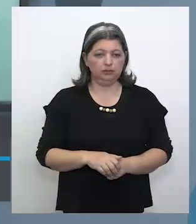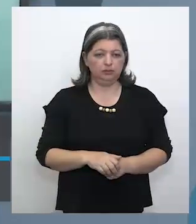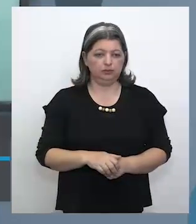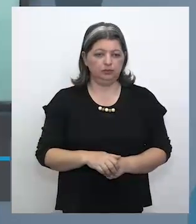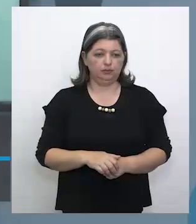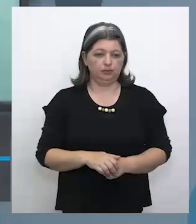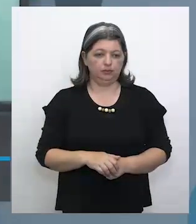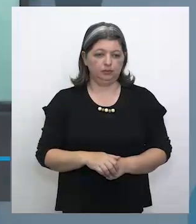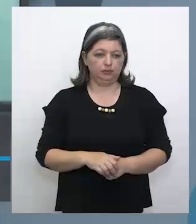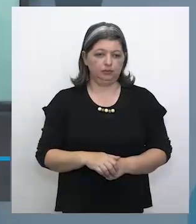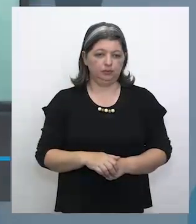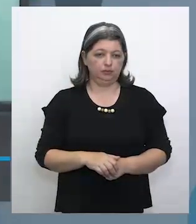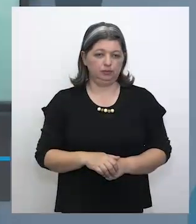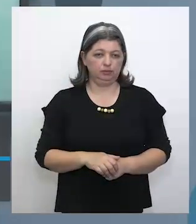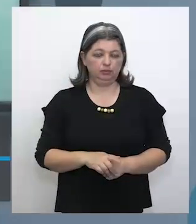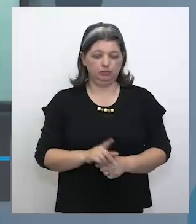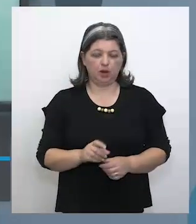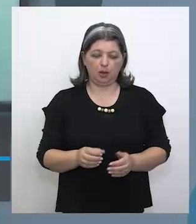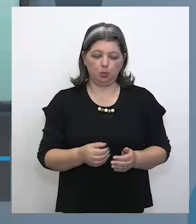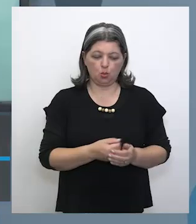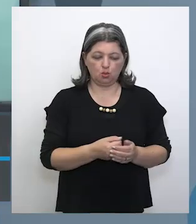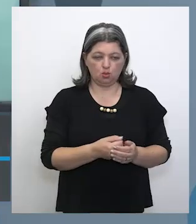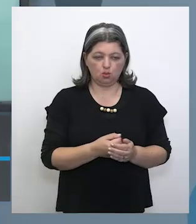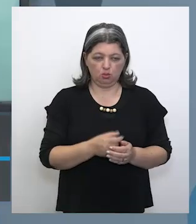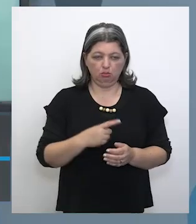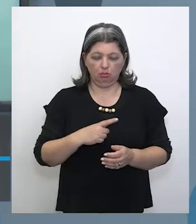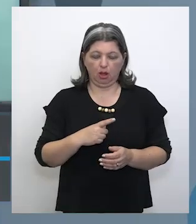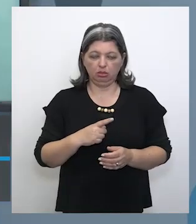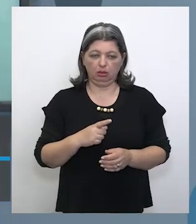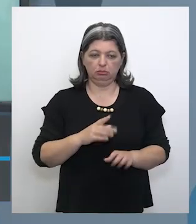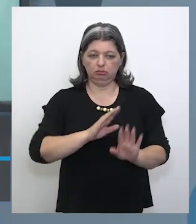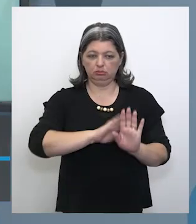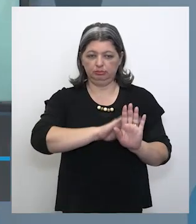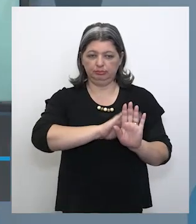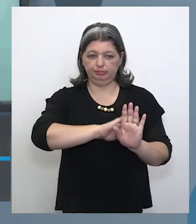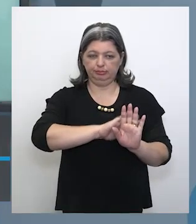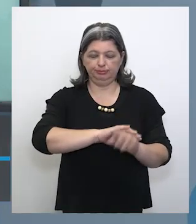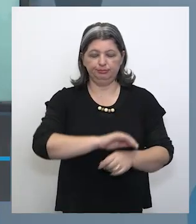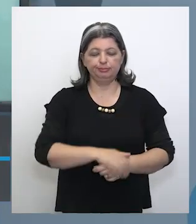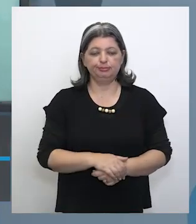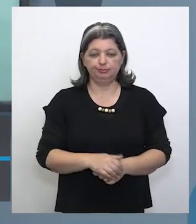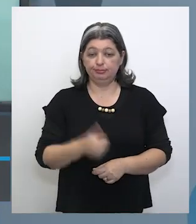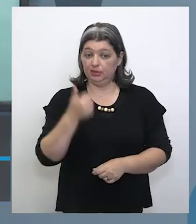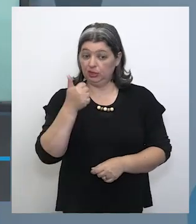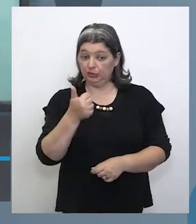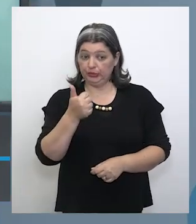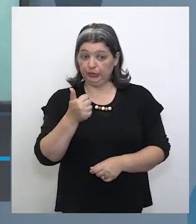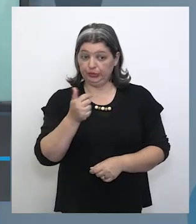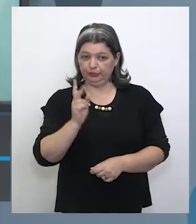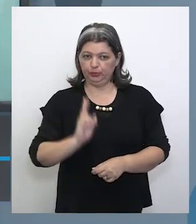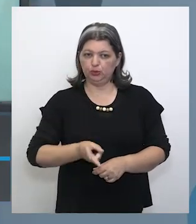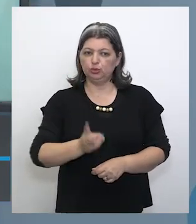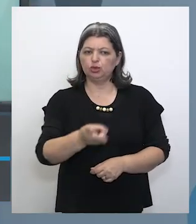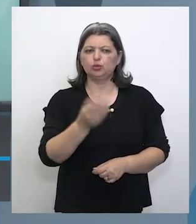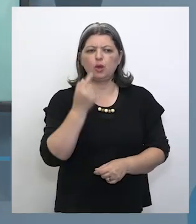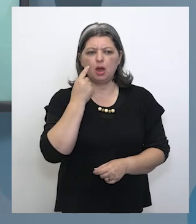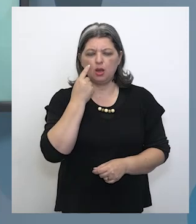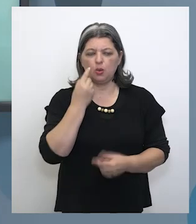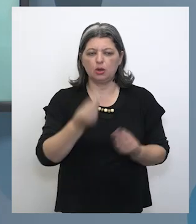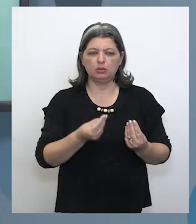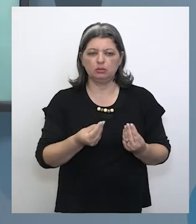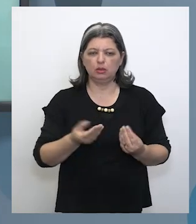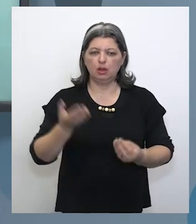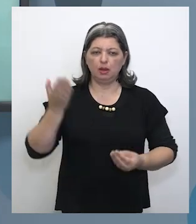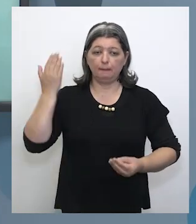outros estão ali escondidinhos como voz passiva. Tá bom? Okay. Joia. E vamos lá para frente, falando agora do passado e